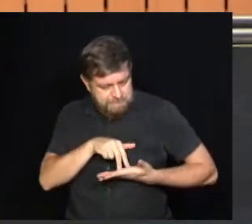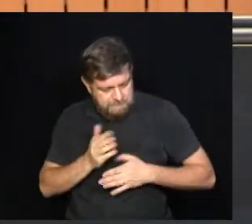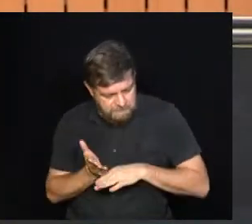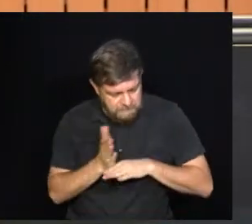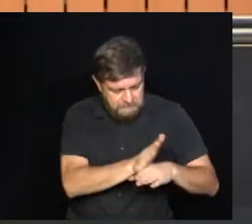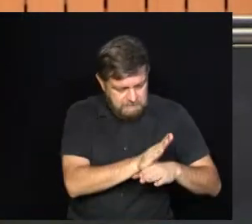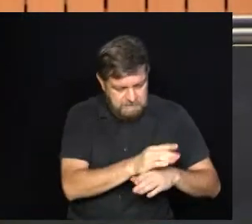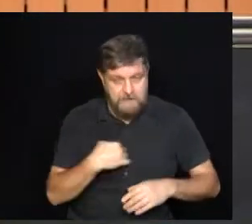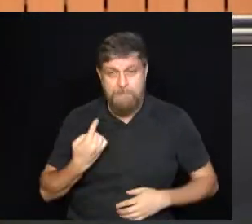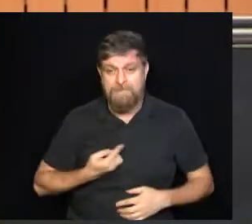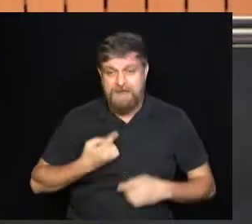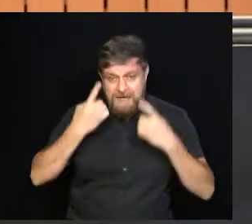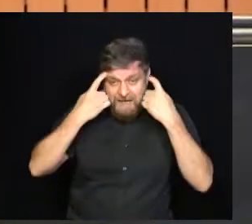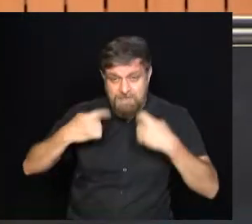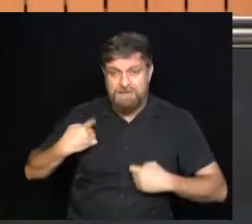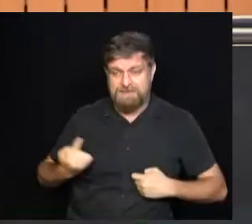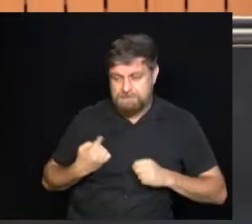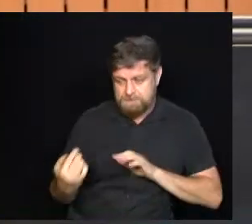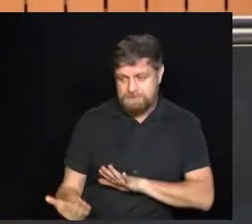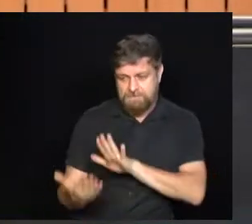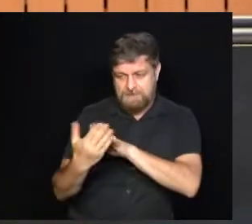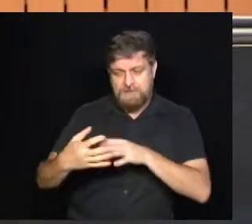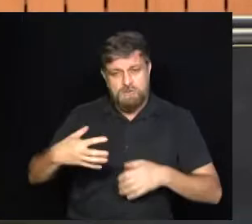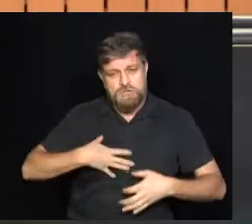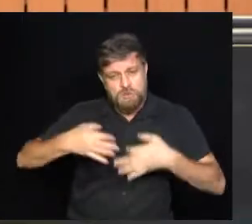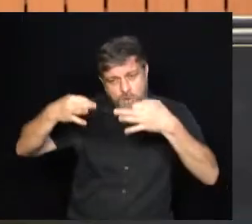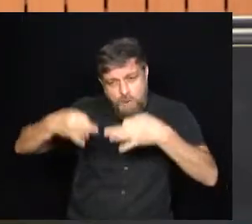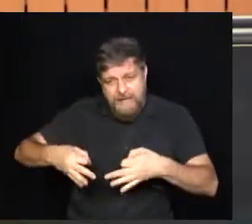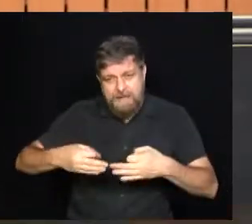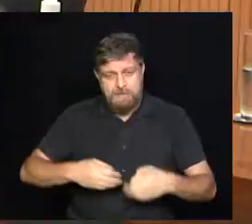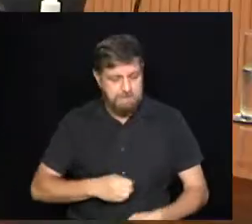esse enfrentamento da maneira como deve ser. Obrigada, Major.